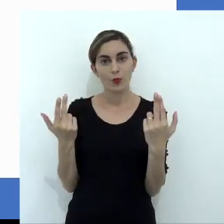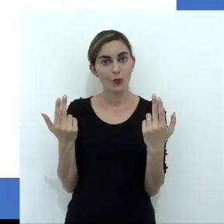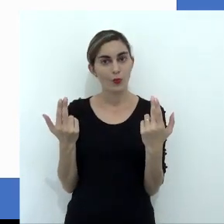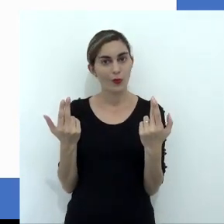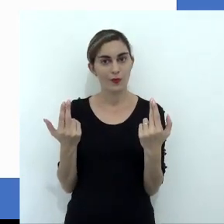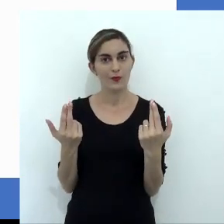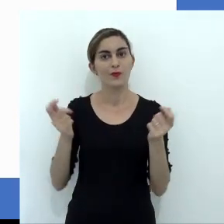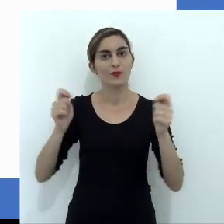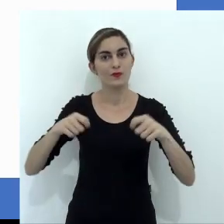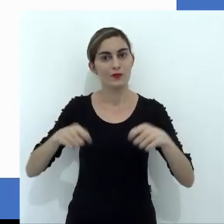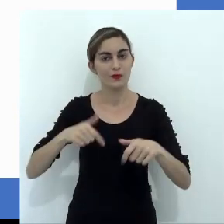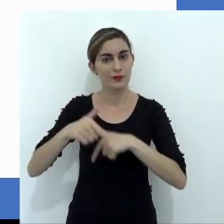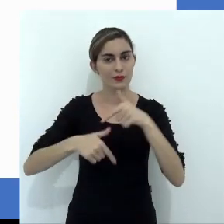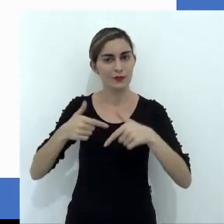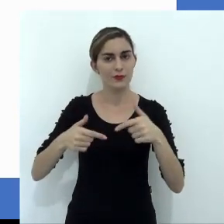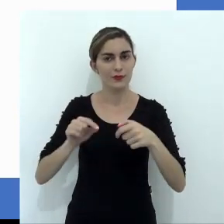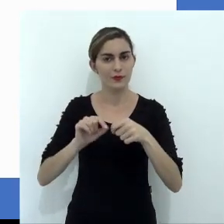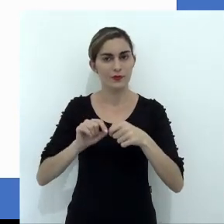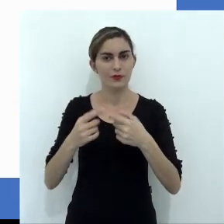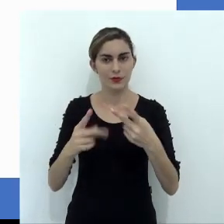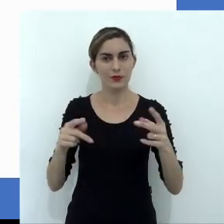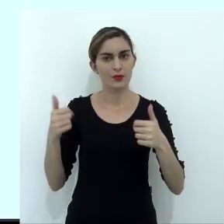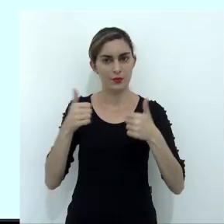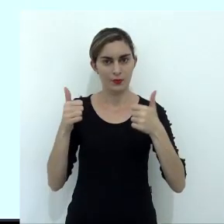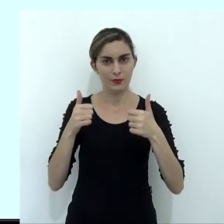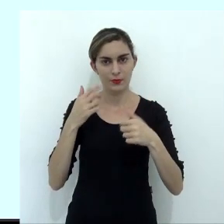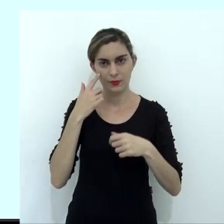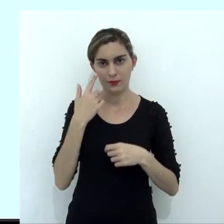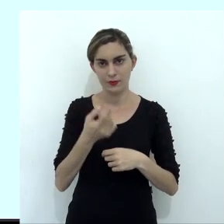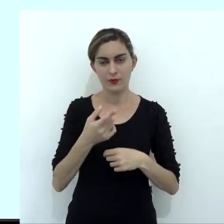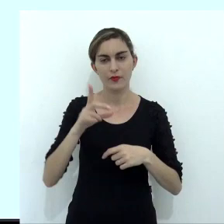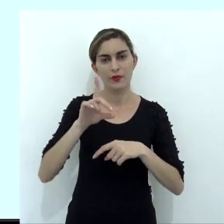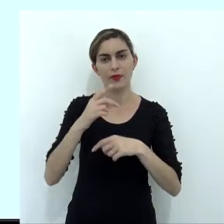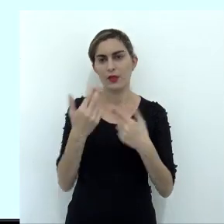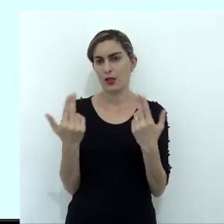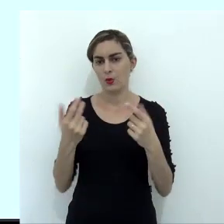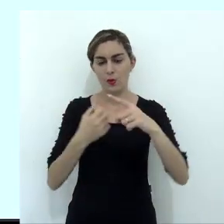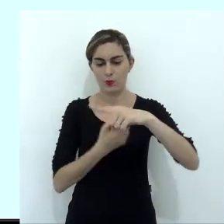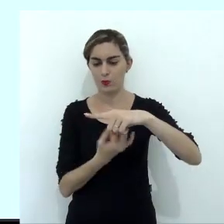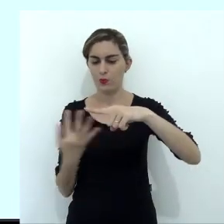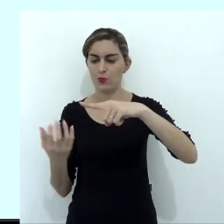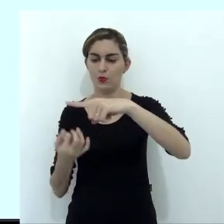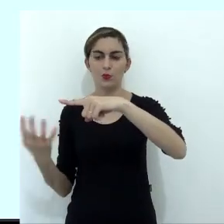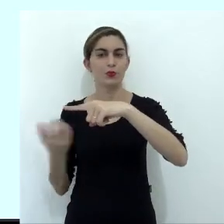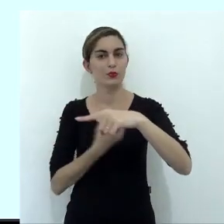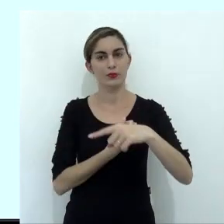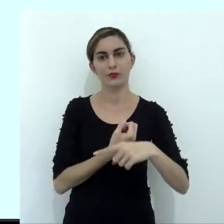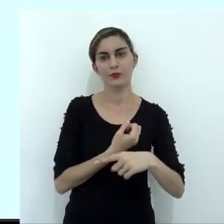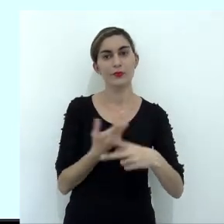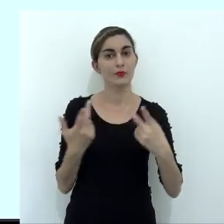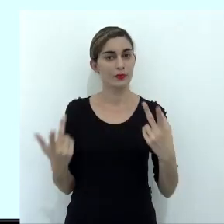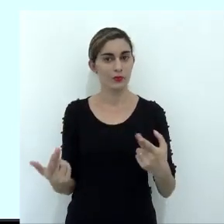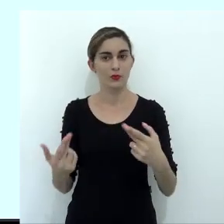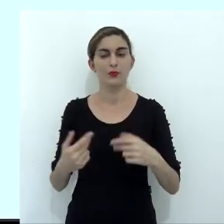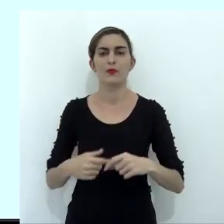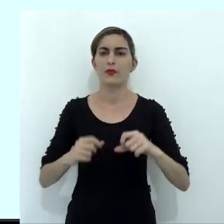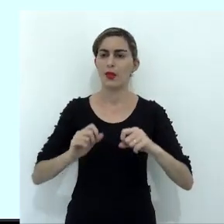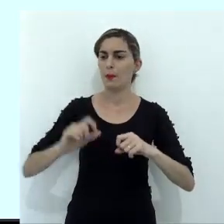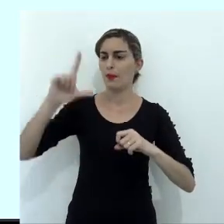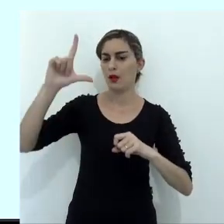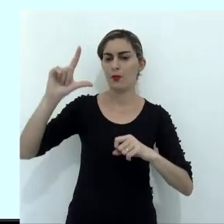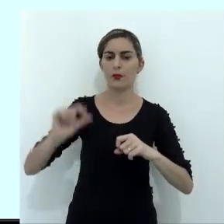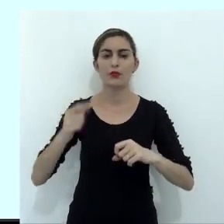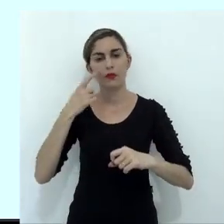iguais. Então, a gente vai trabalhar como se fosse aquele primeiro caso, onde os denominadores são iguais. Então, quem vai ser a menor, quem vai ser a